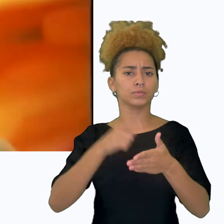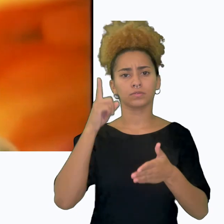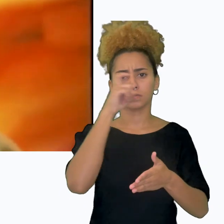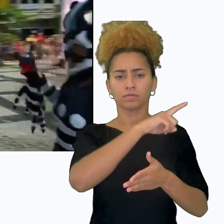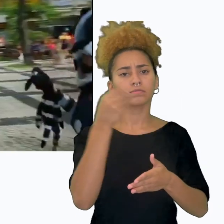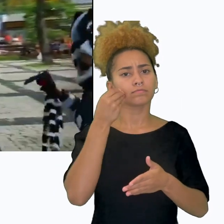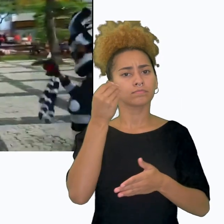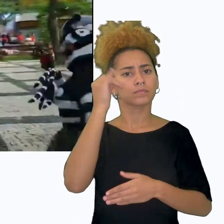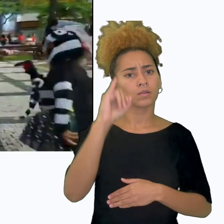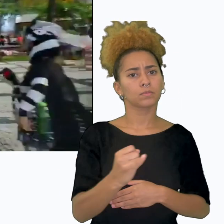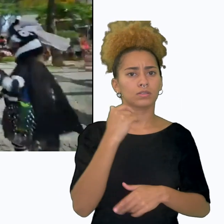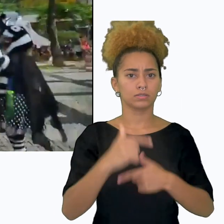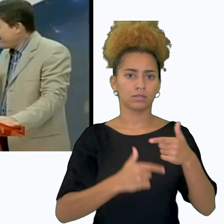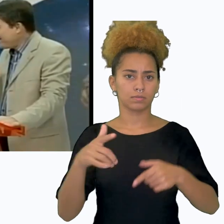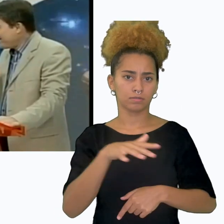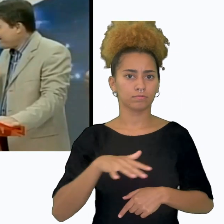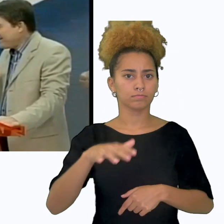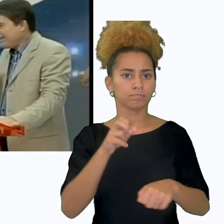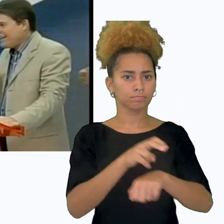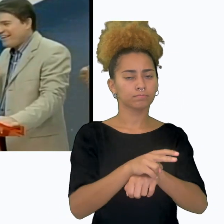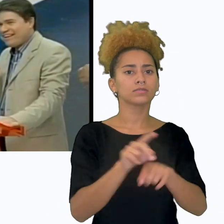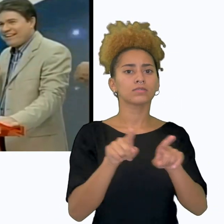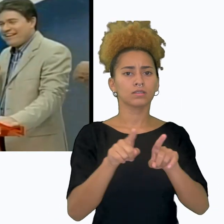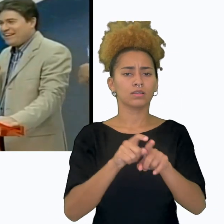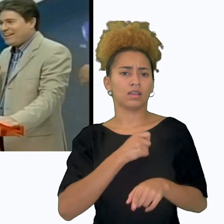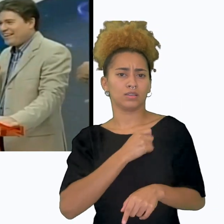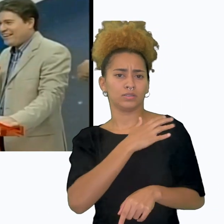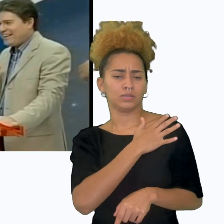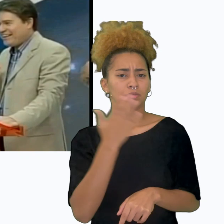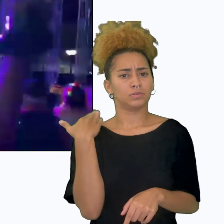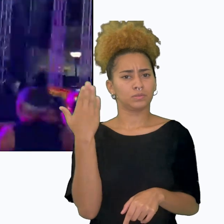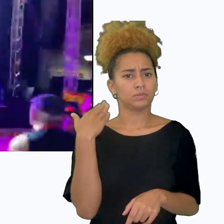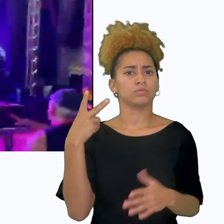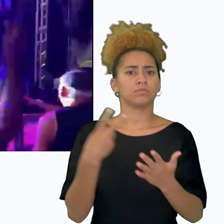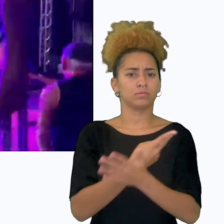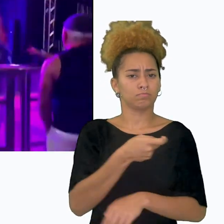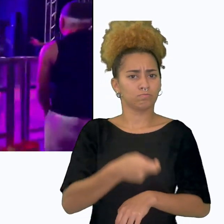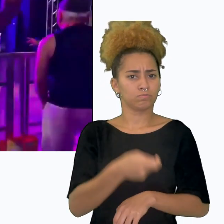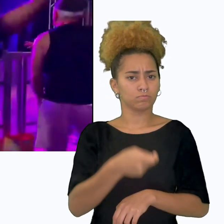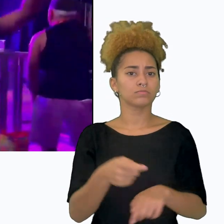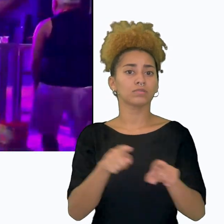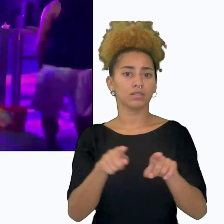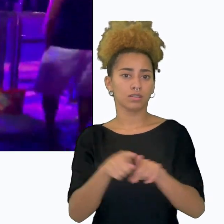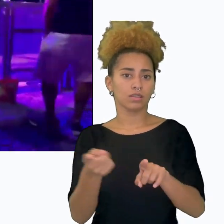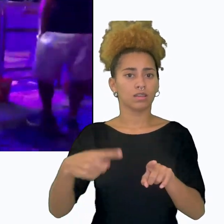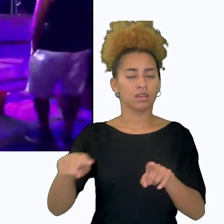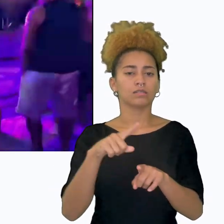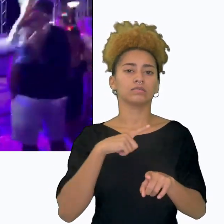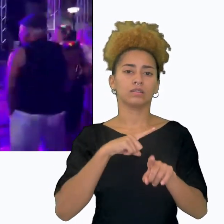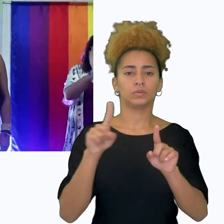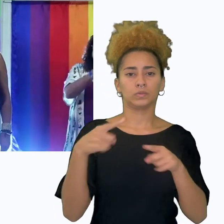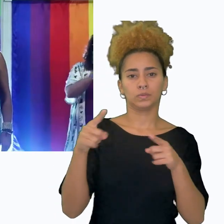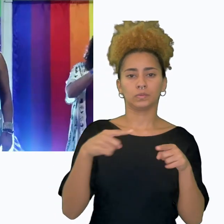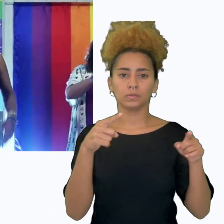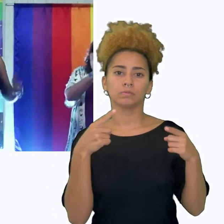própria identidade na busca por oportunidades de trabalho. Sobreviveu à ditadura e à rigidez da época. Se fortaleceu com